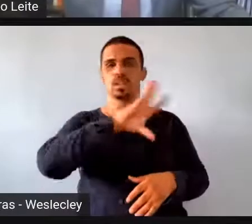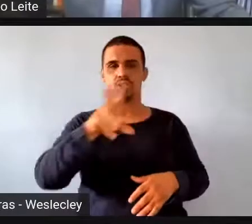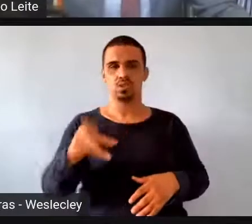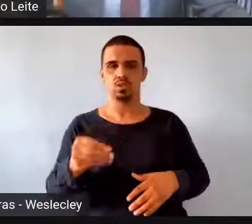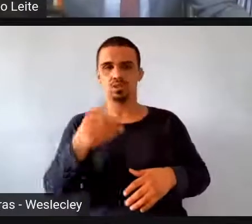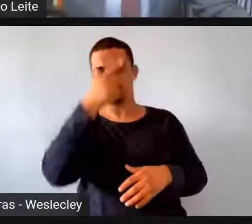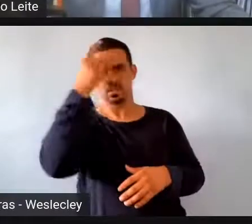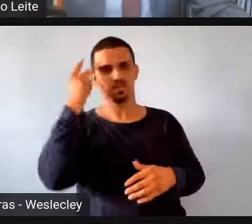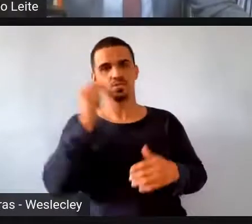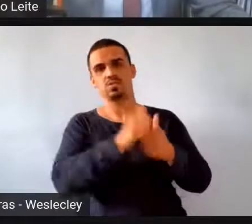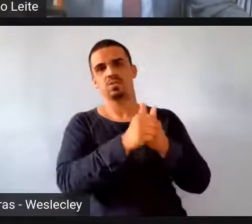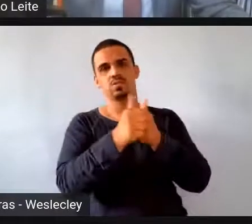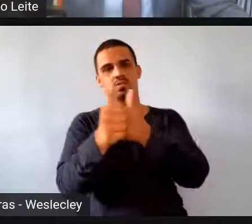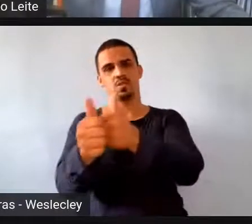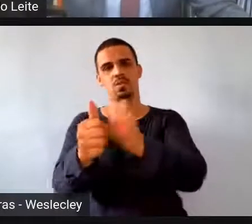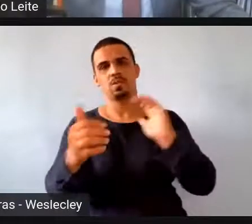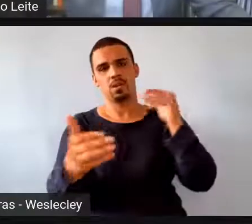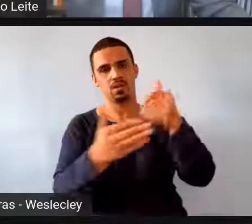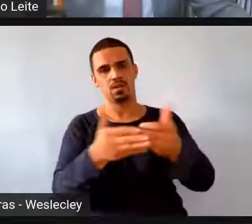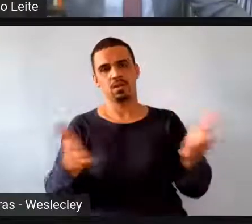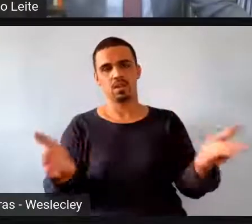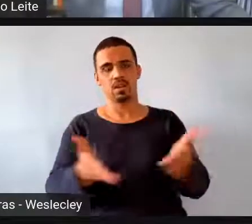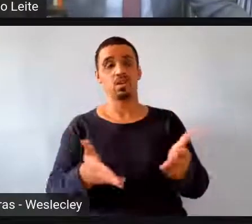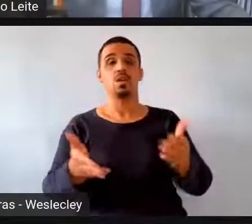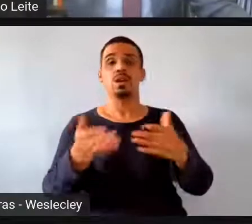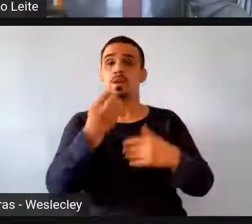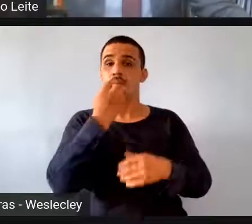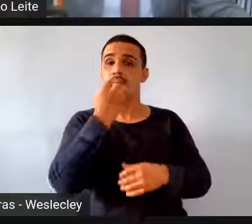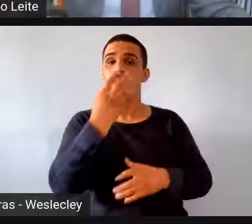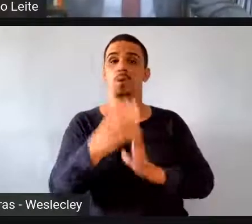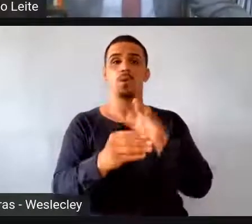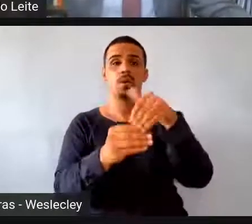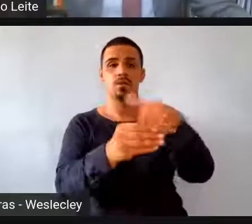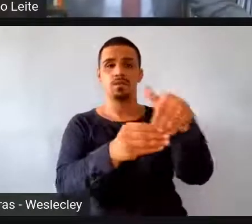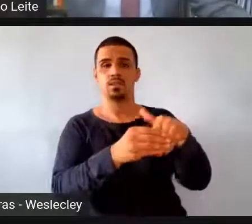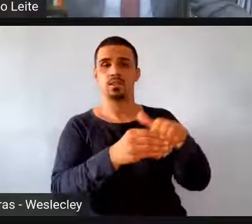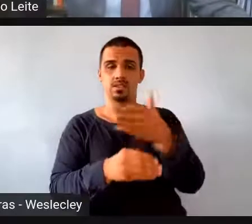nos acompanharam desde o início. Uma boa eleição para todos